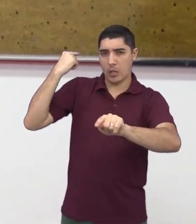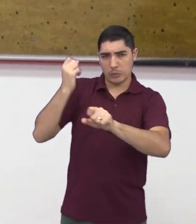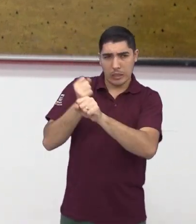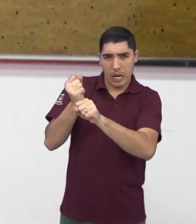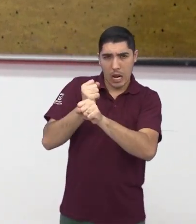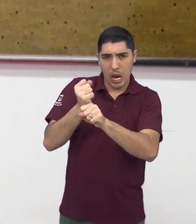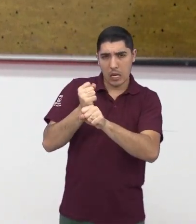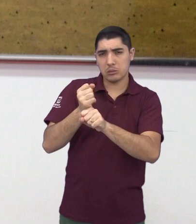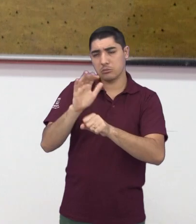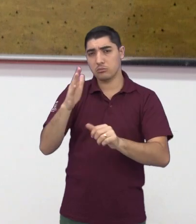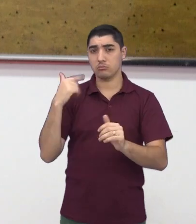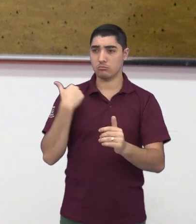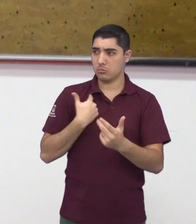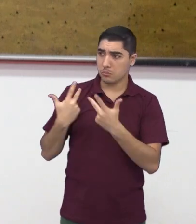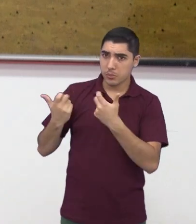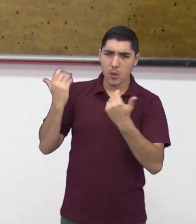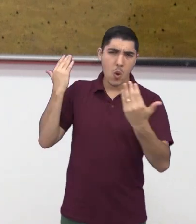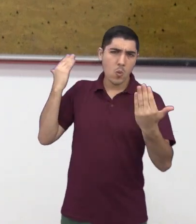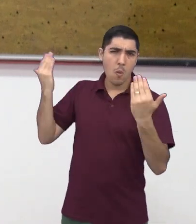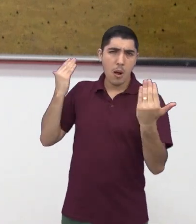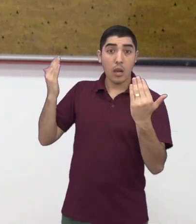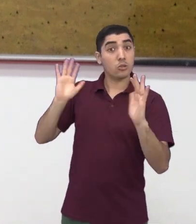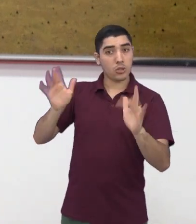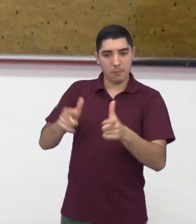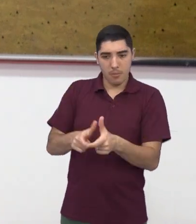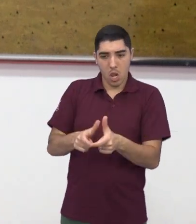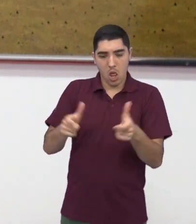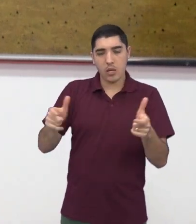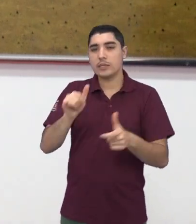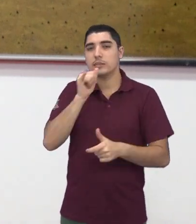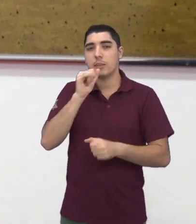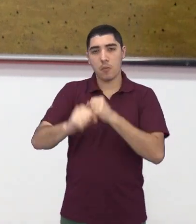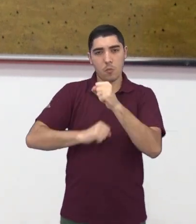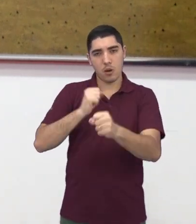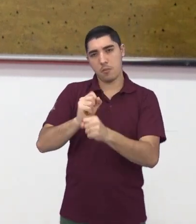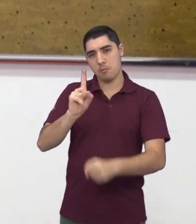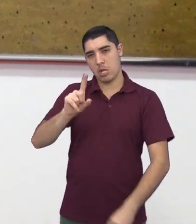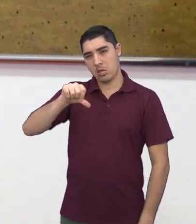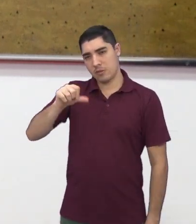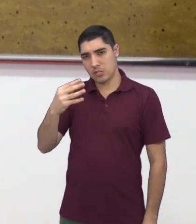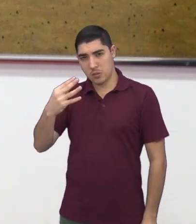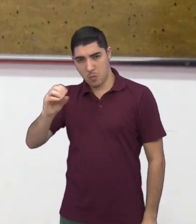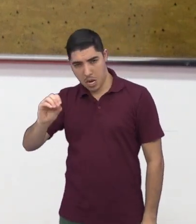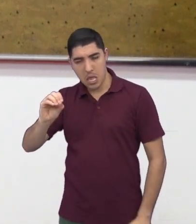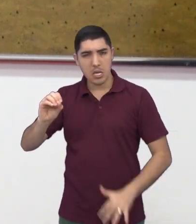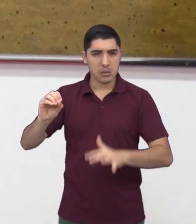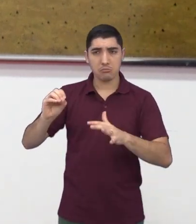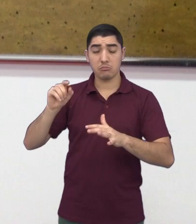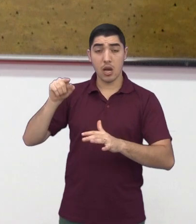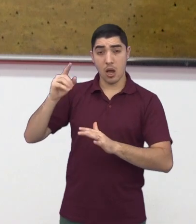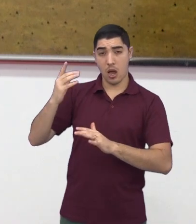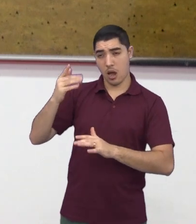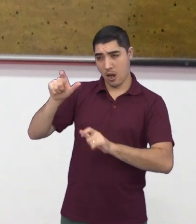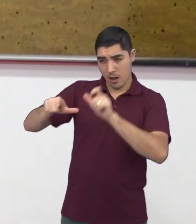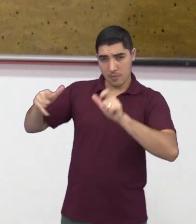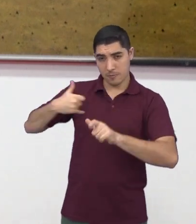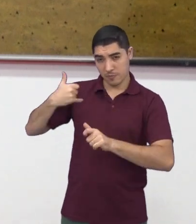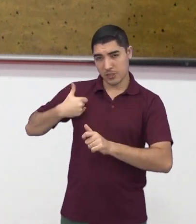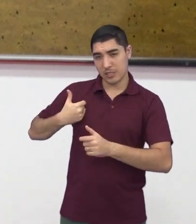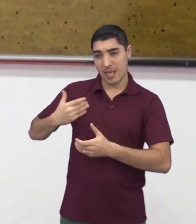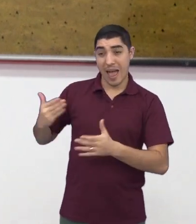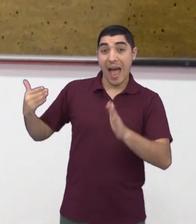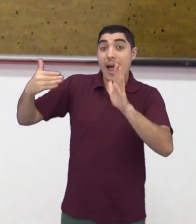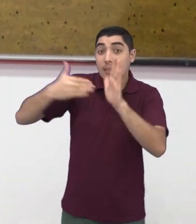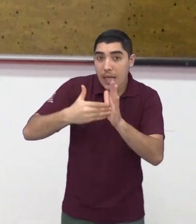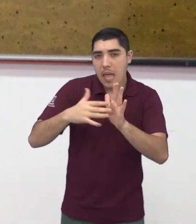gente teve um aumento gradativo. Se a gente olha, por exemplo, na década de 40, a expectativa de vida do brasileiro era